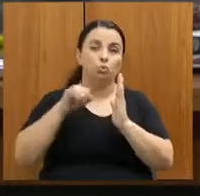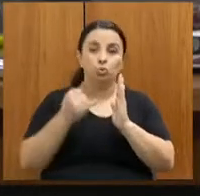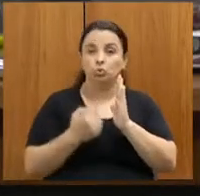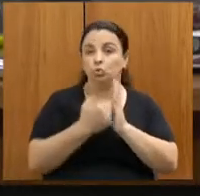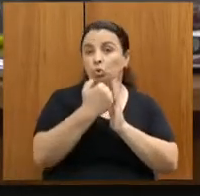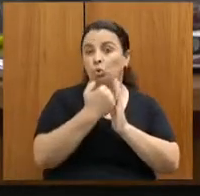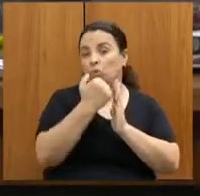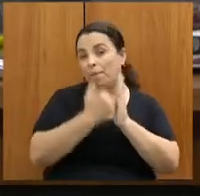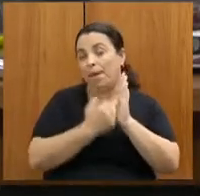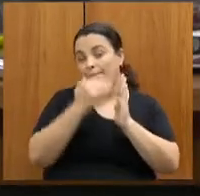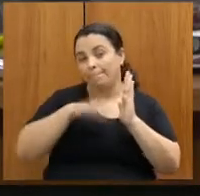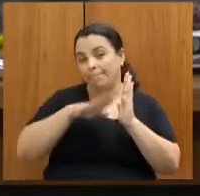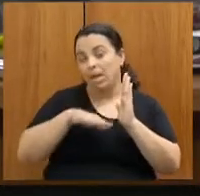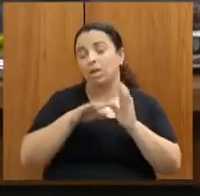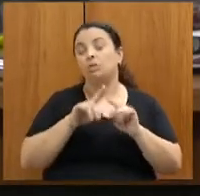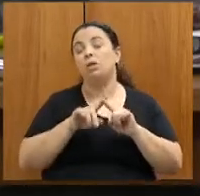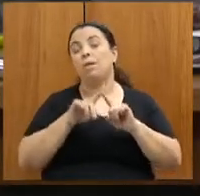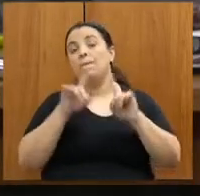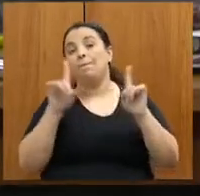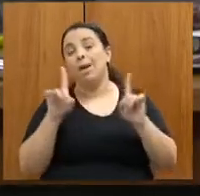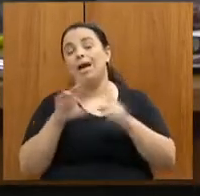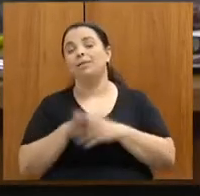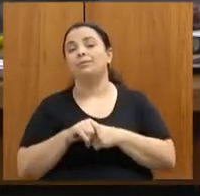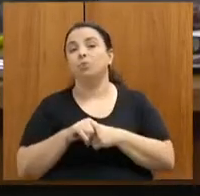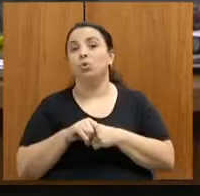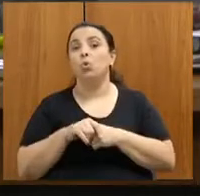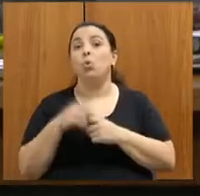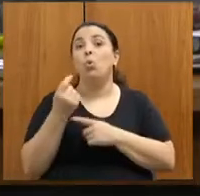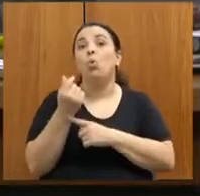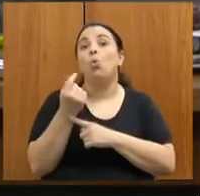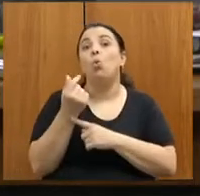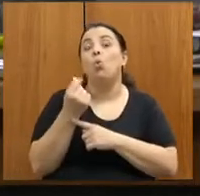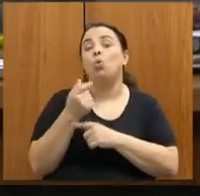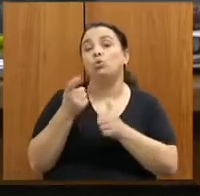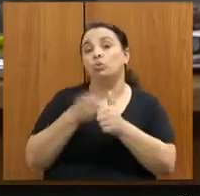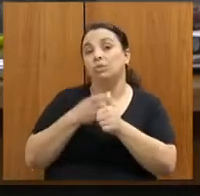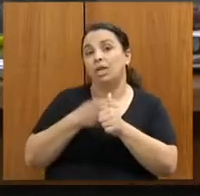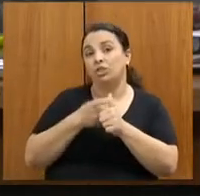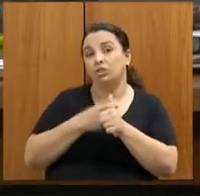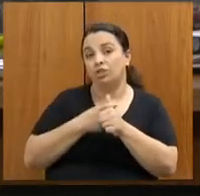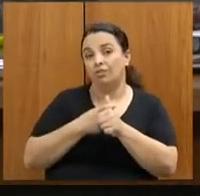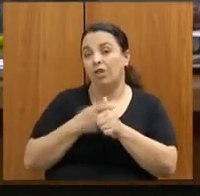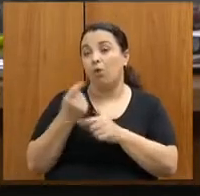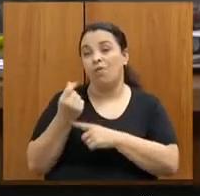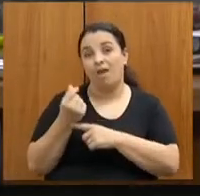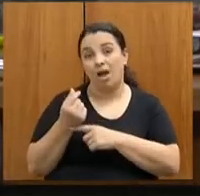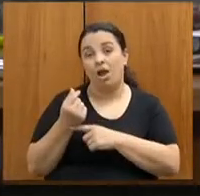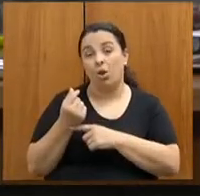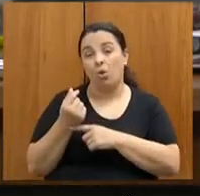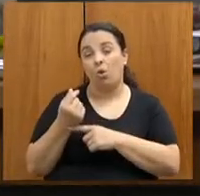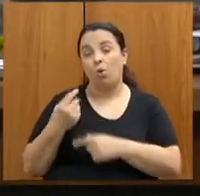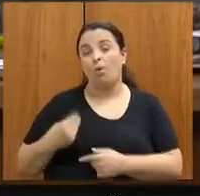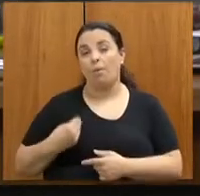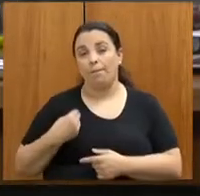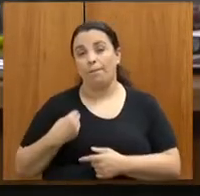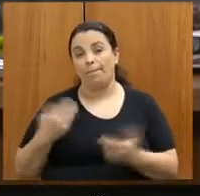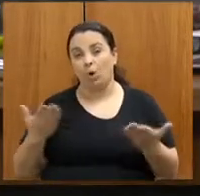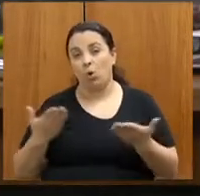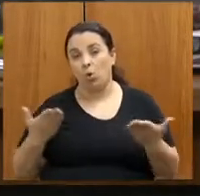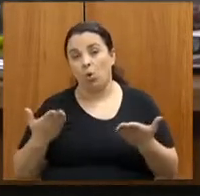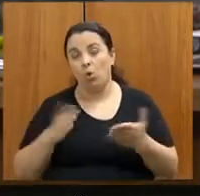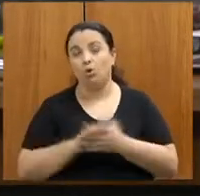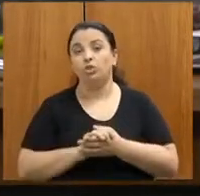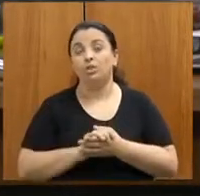dívida a valor presente e o tanto custo da dívida valor presente com essa a implementar incrementando é é